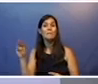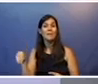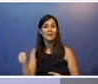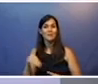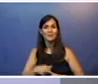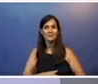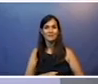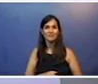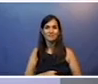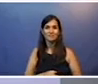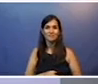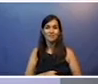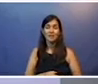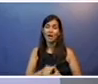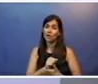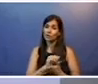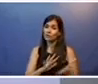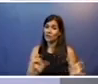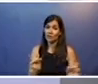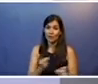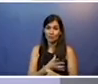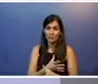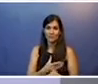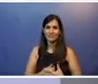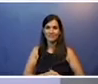160,75 metros. E o exercício acaba aqui.